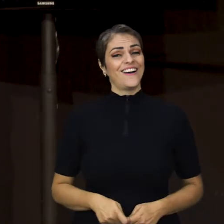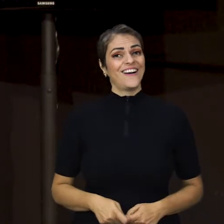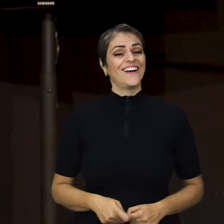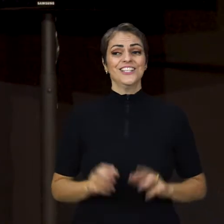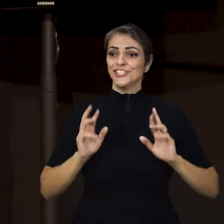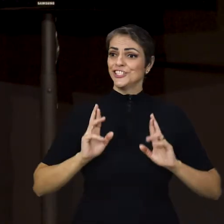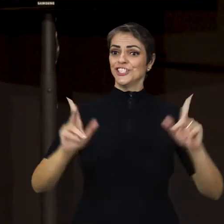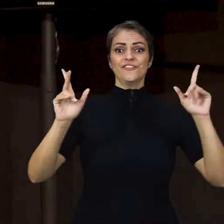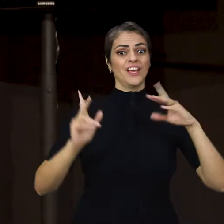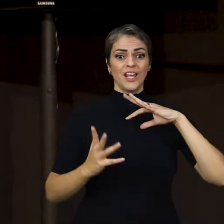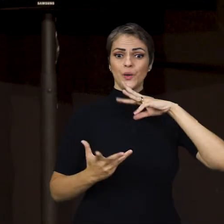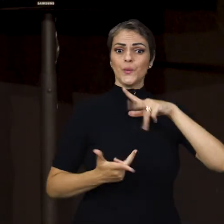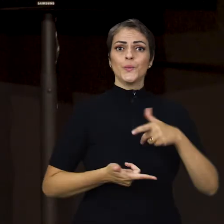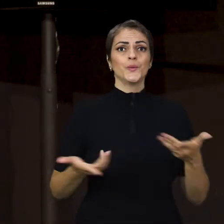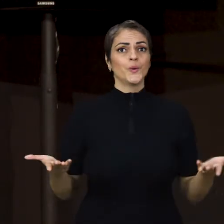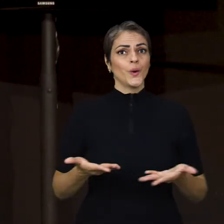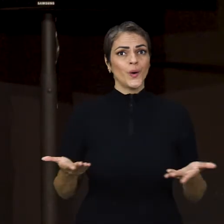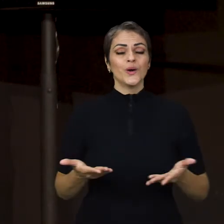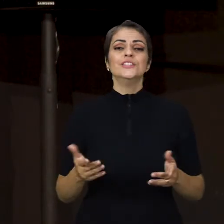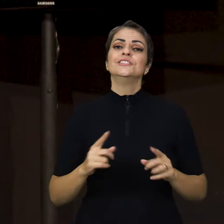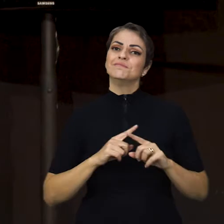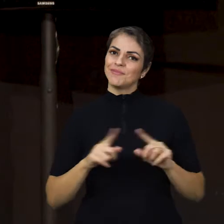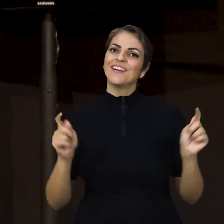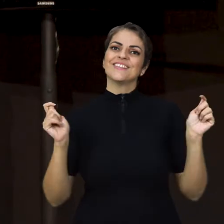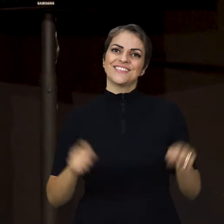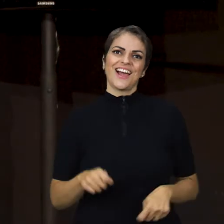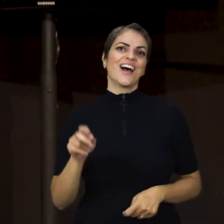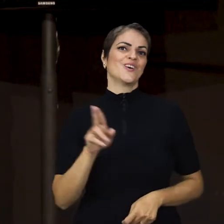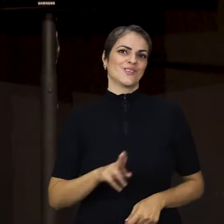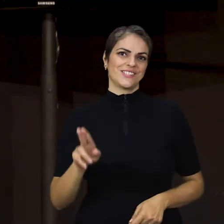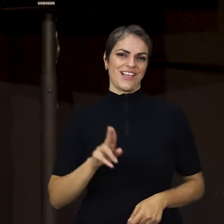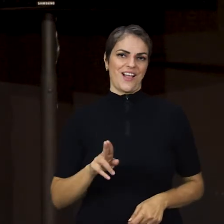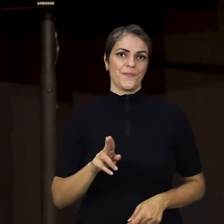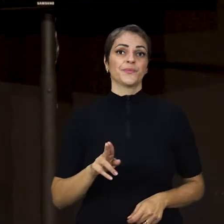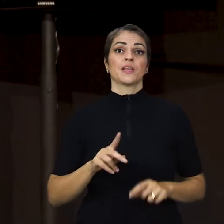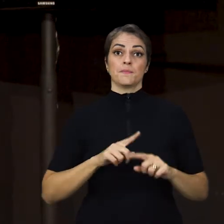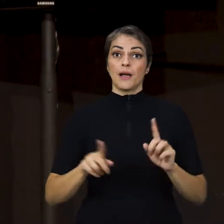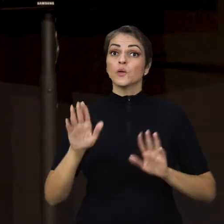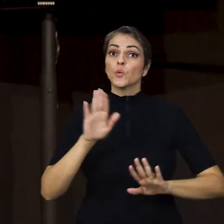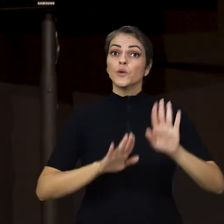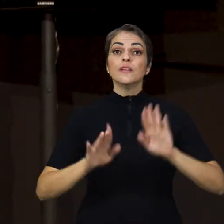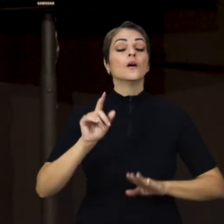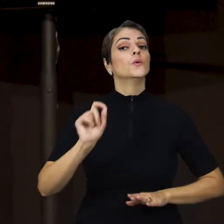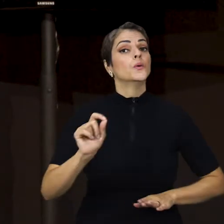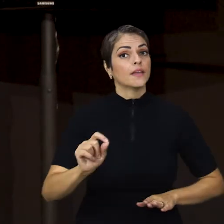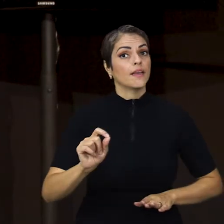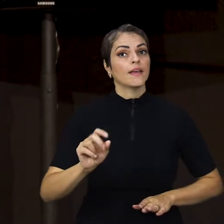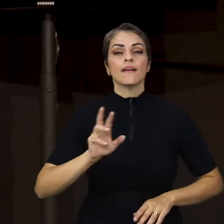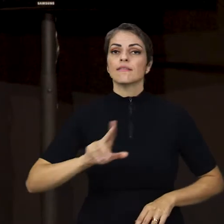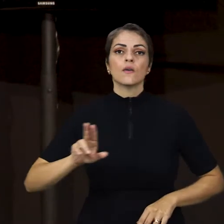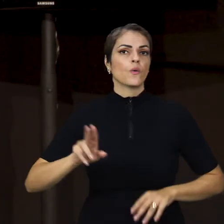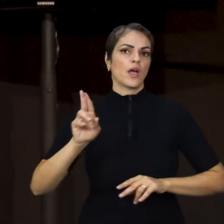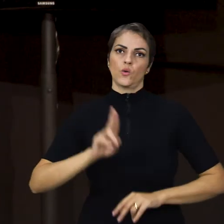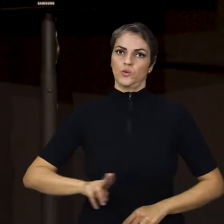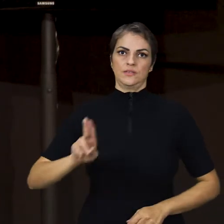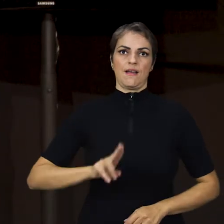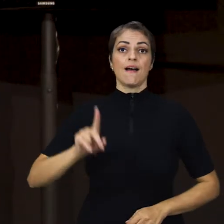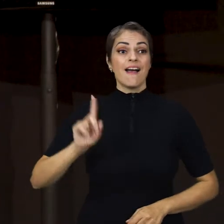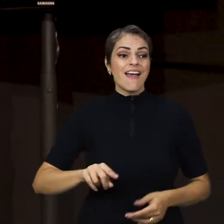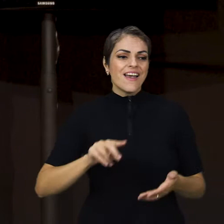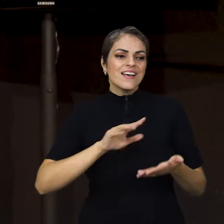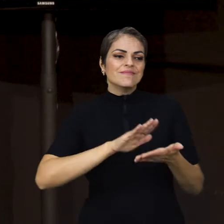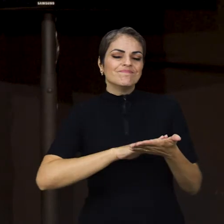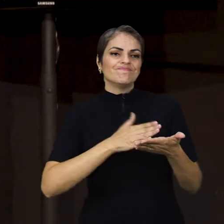escrito originalmente. Mas quando eu falo de interpretação, eu estou falando do significado do texto, do que o texto quer